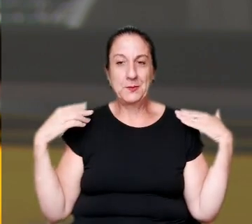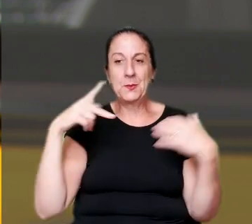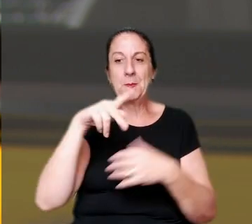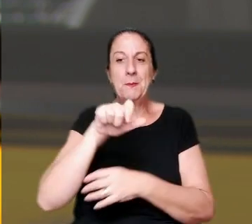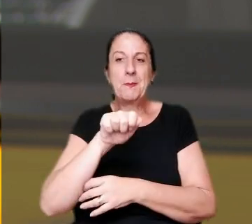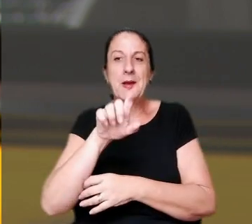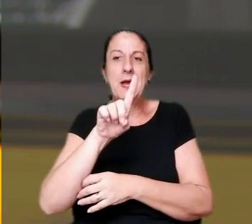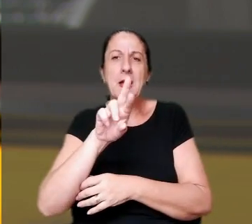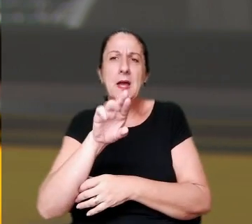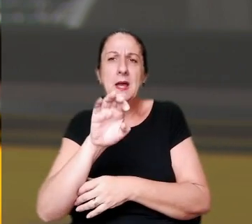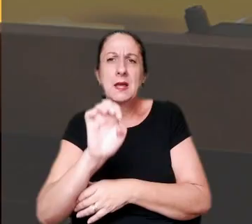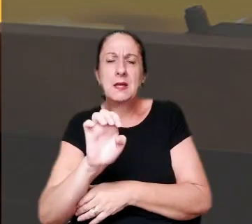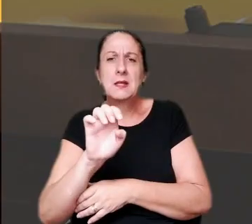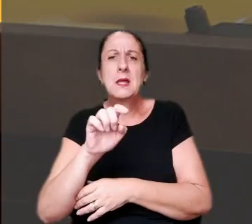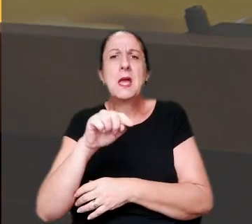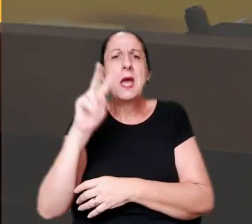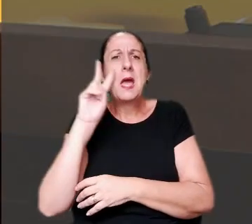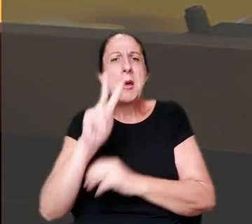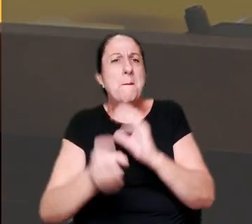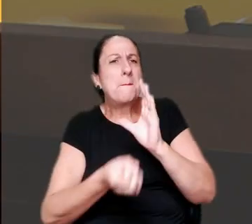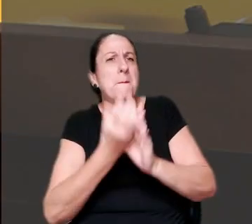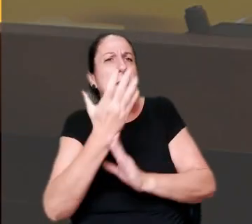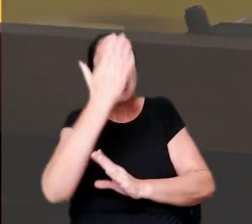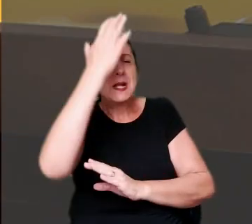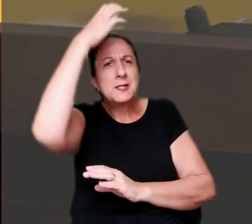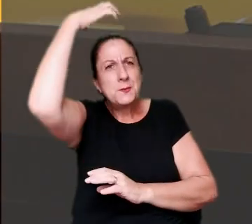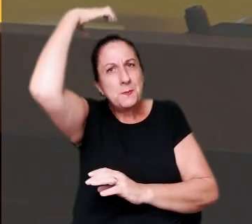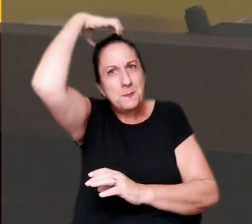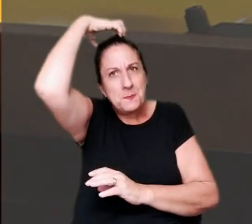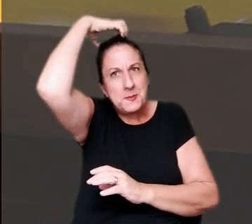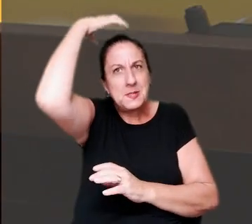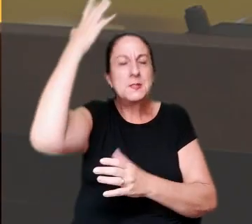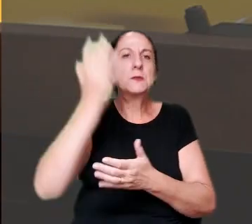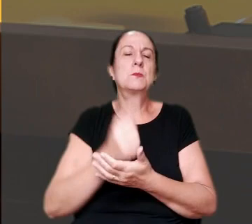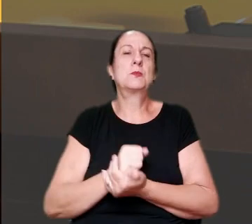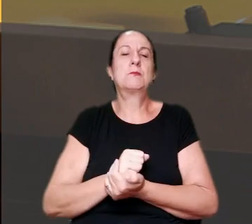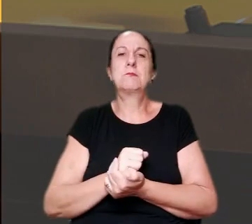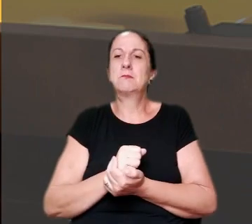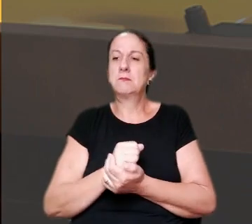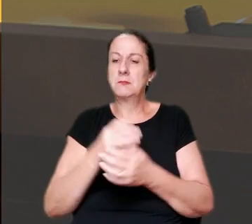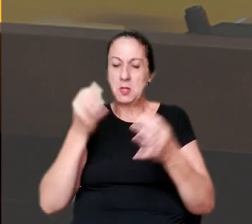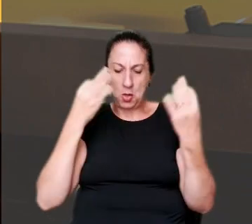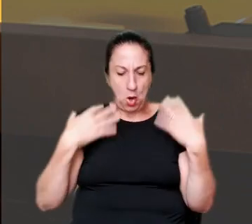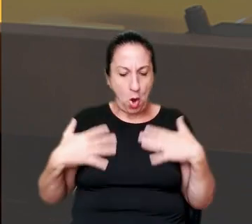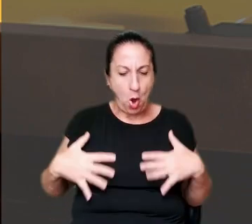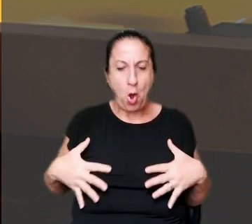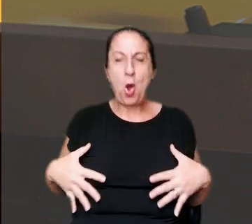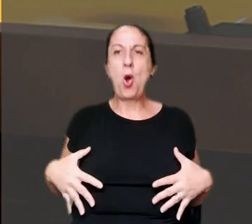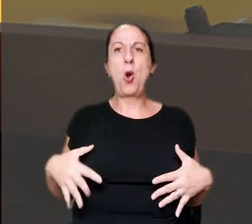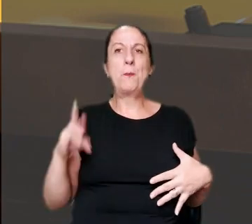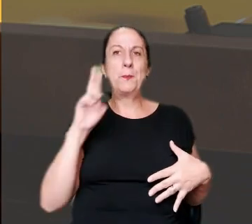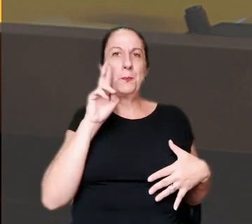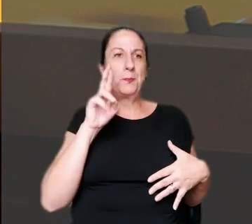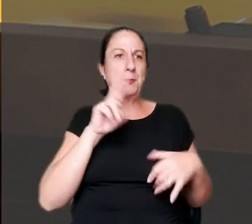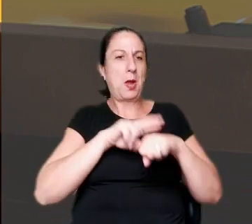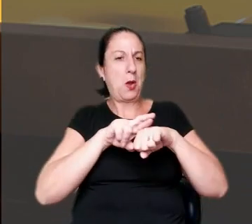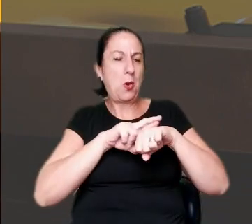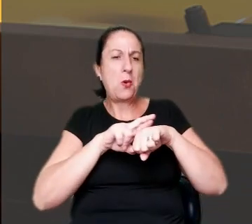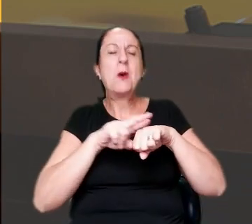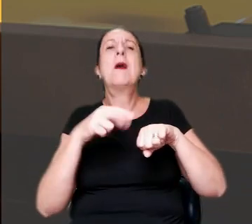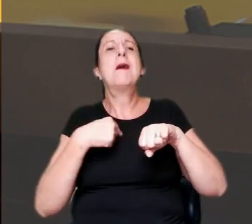frades capuchinhos e apareceu um bispo, né, com aqueles adereços roxos.